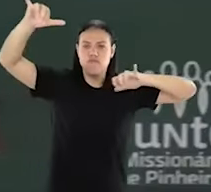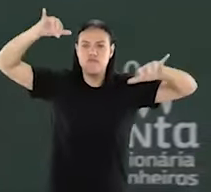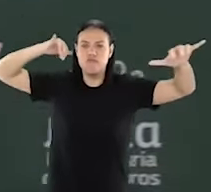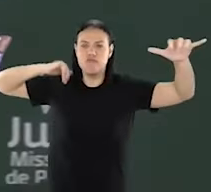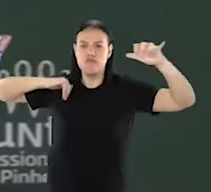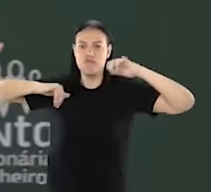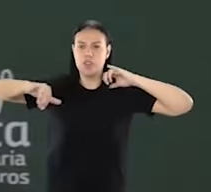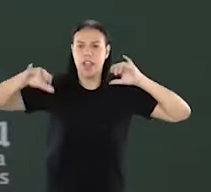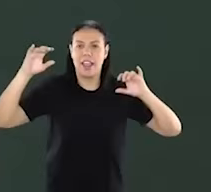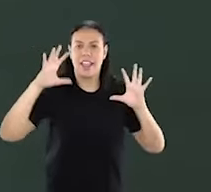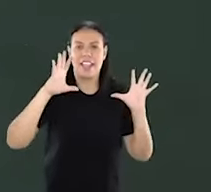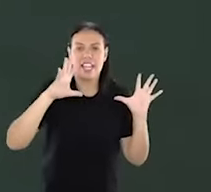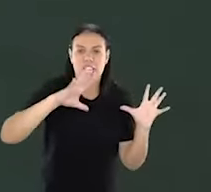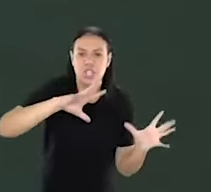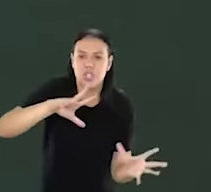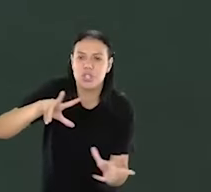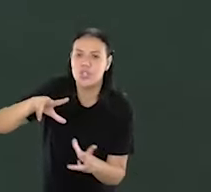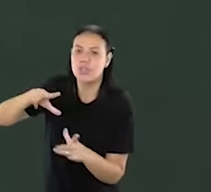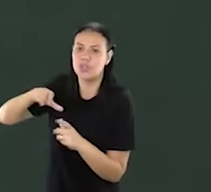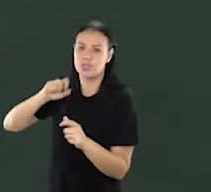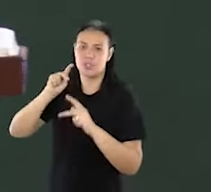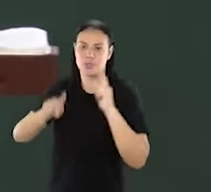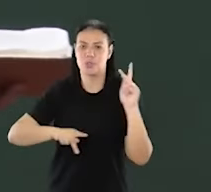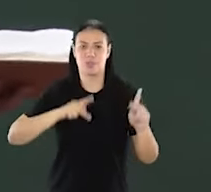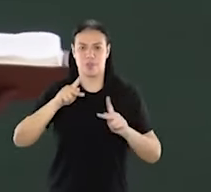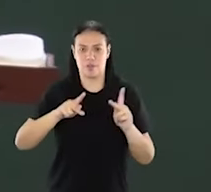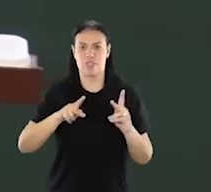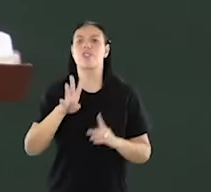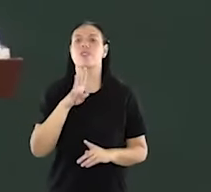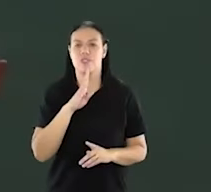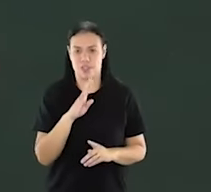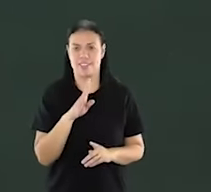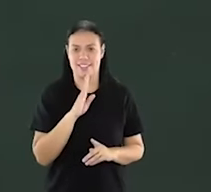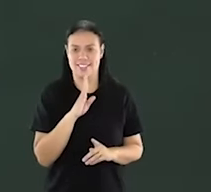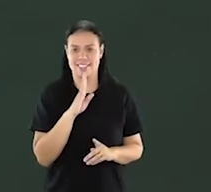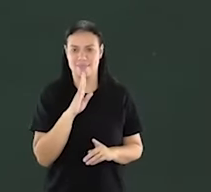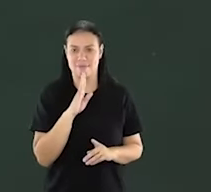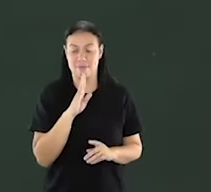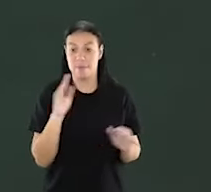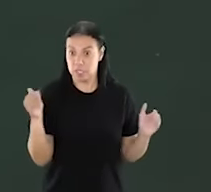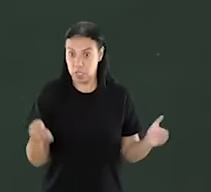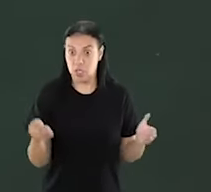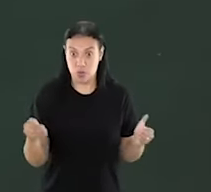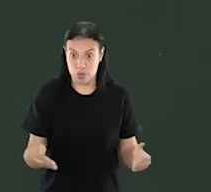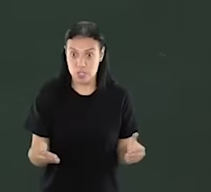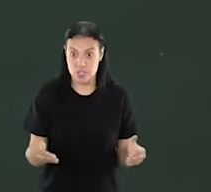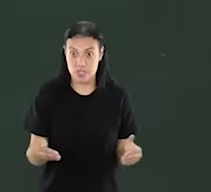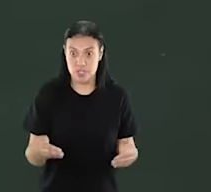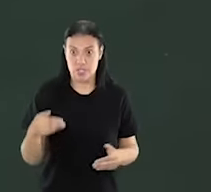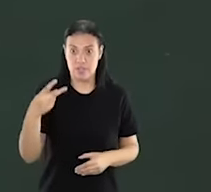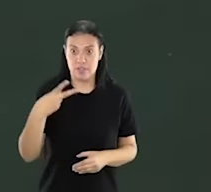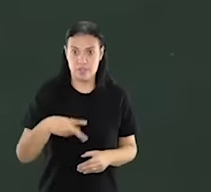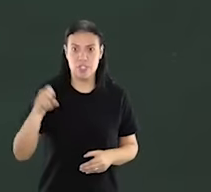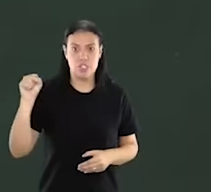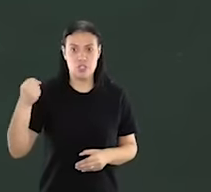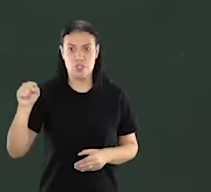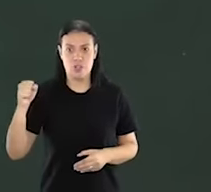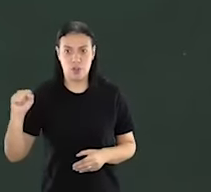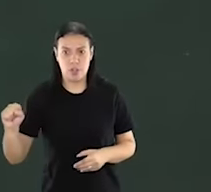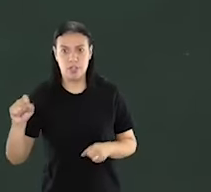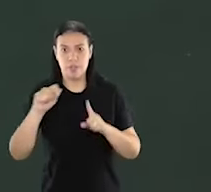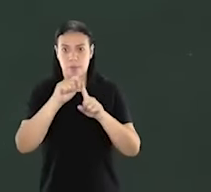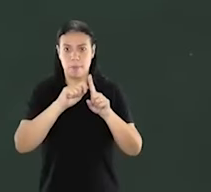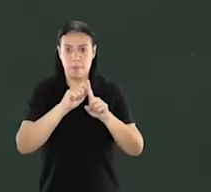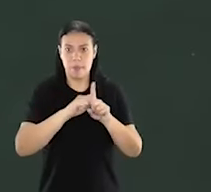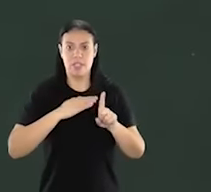da humanidade. E de fato, hoje, 28 de agosto de